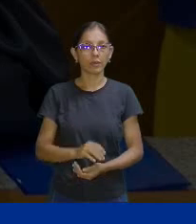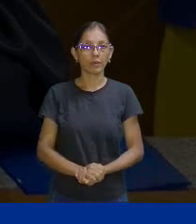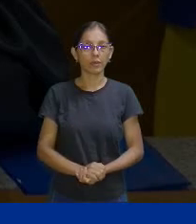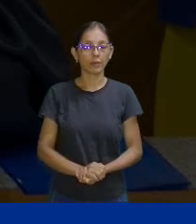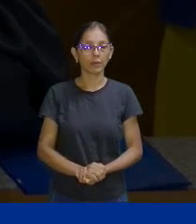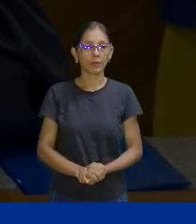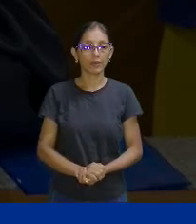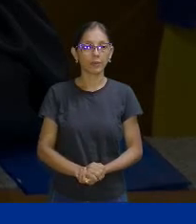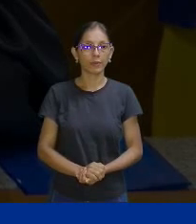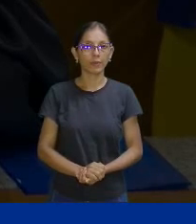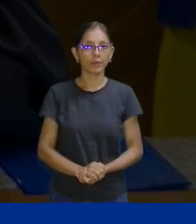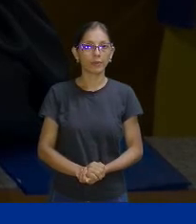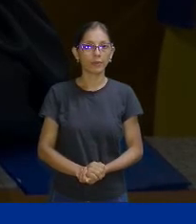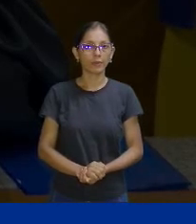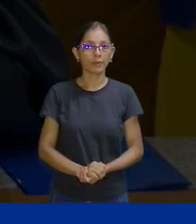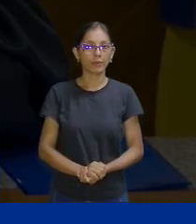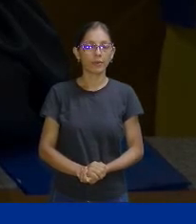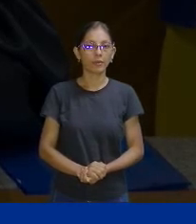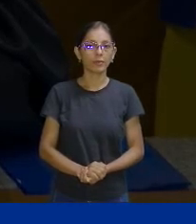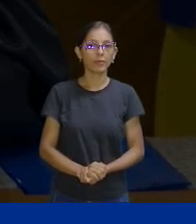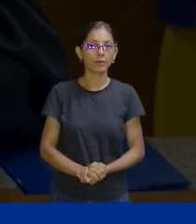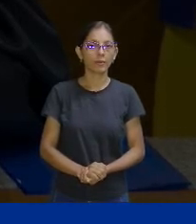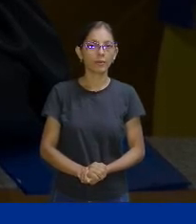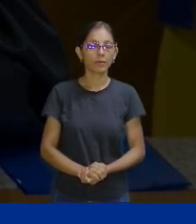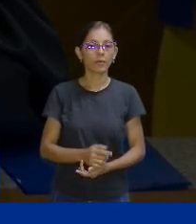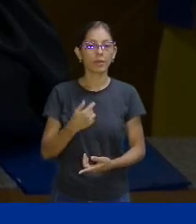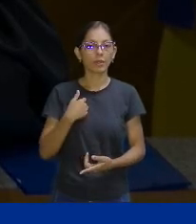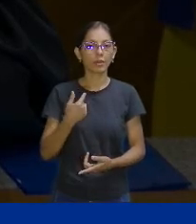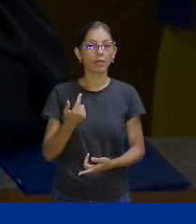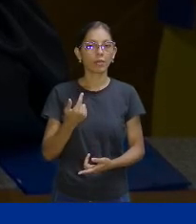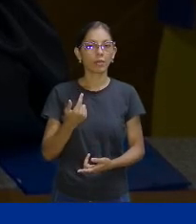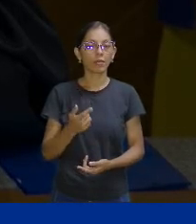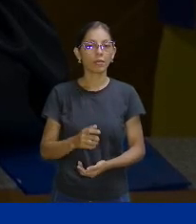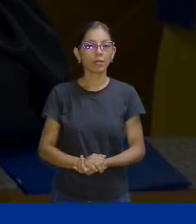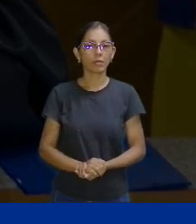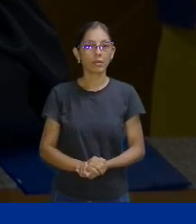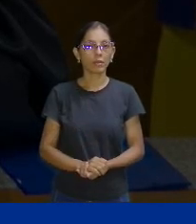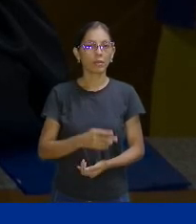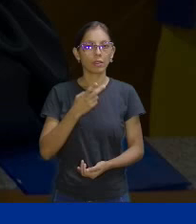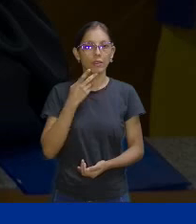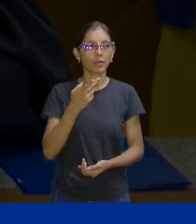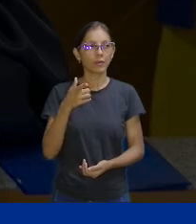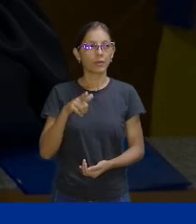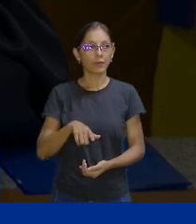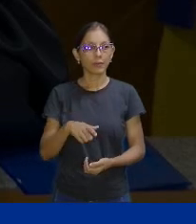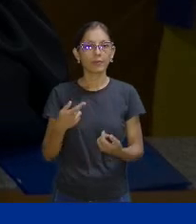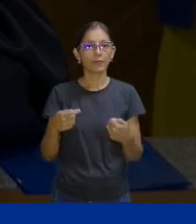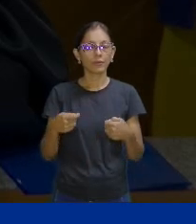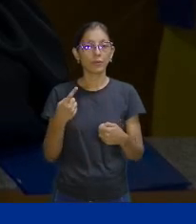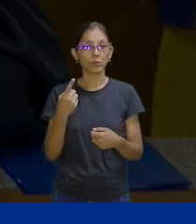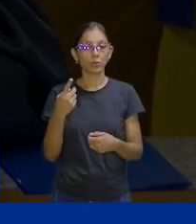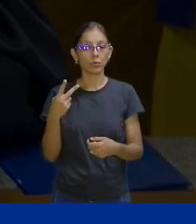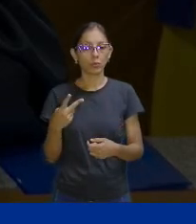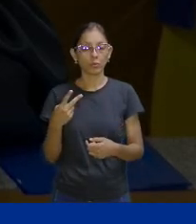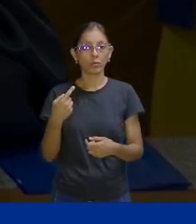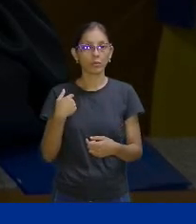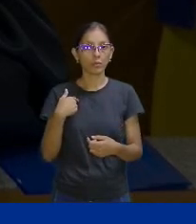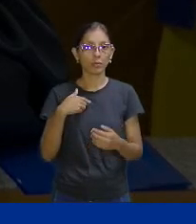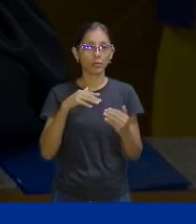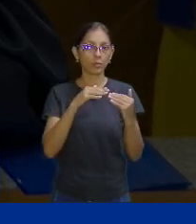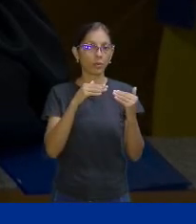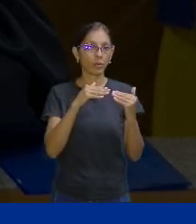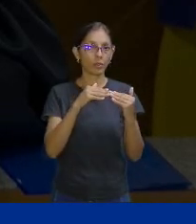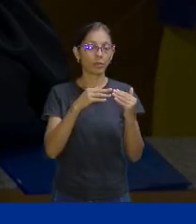constando no áudio aí a minha participação. Então, aqui no 1 e 2, eu estou acompanhando o